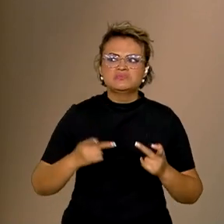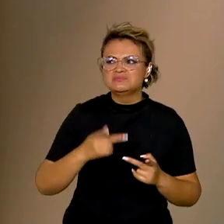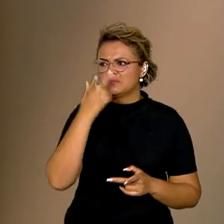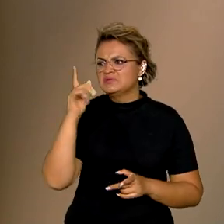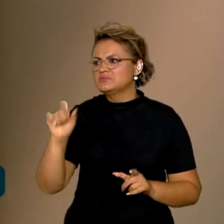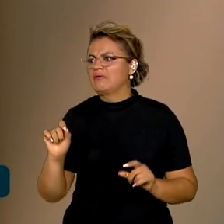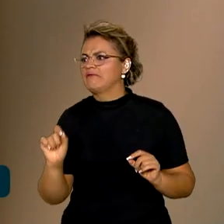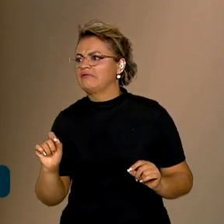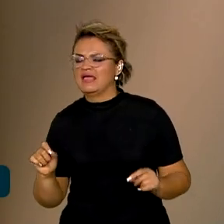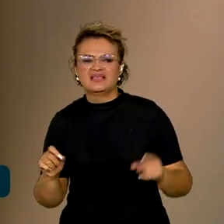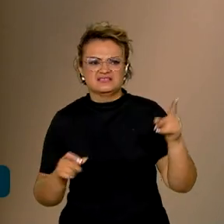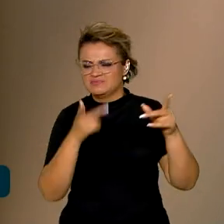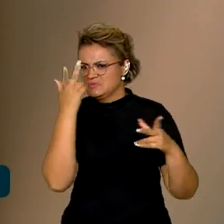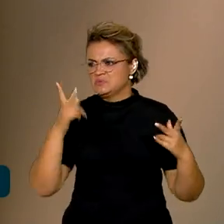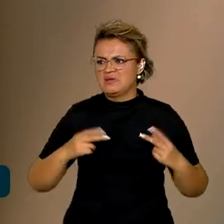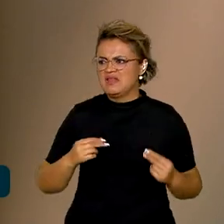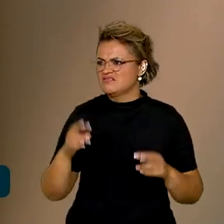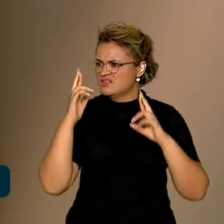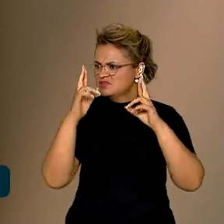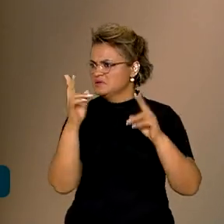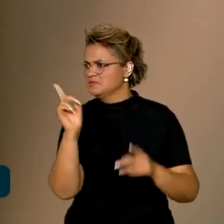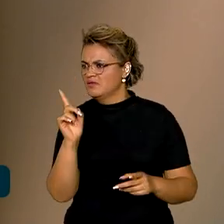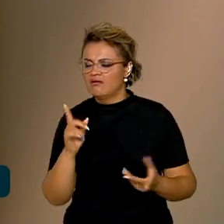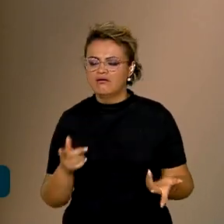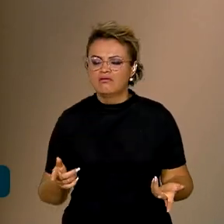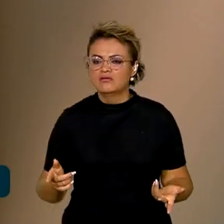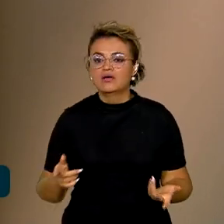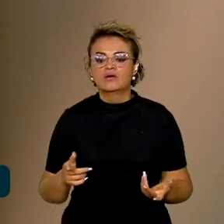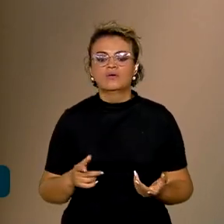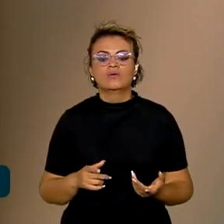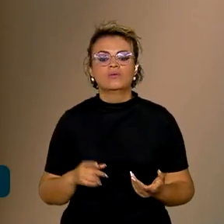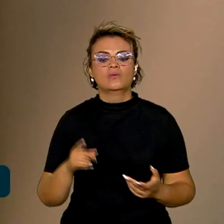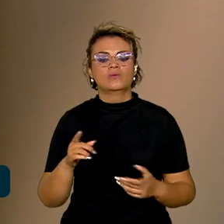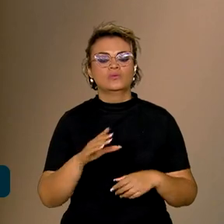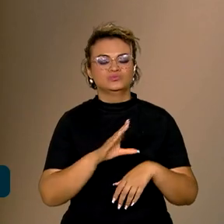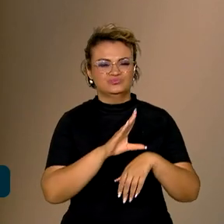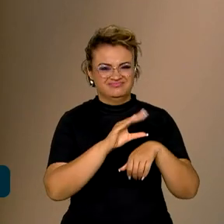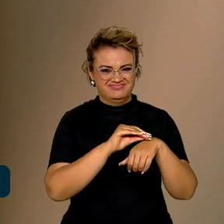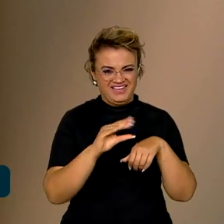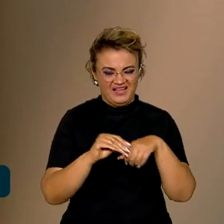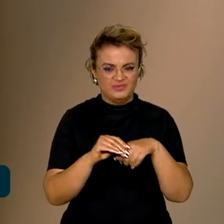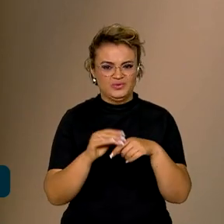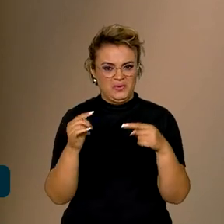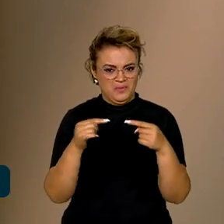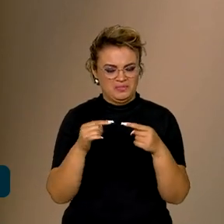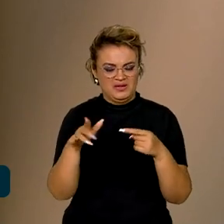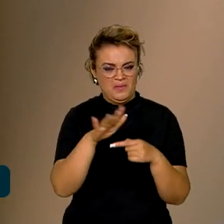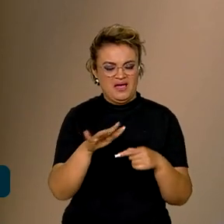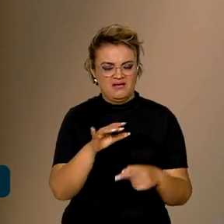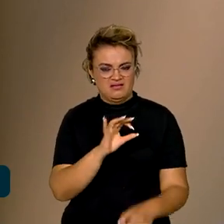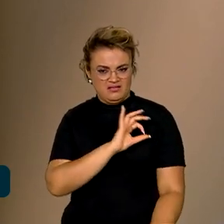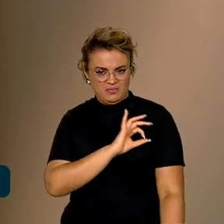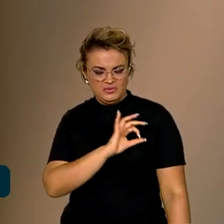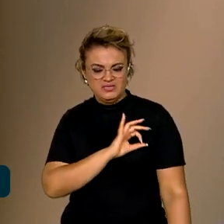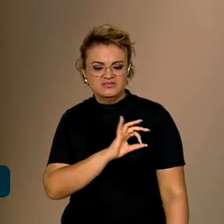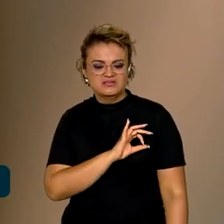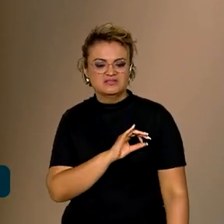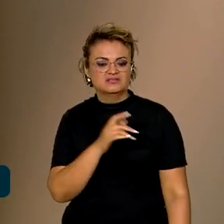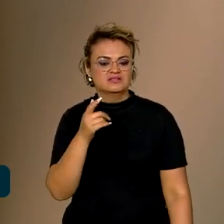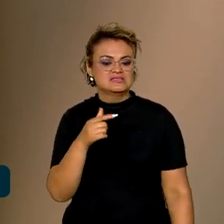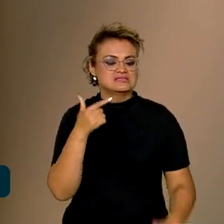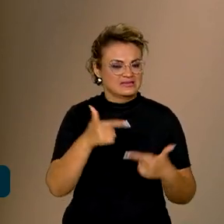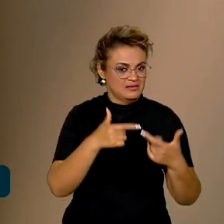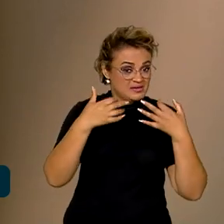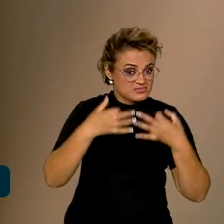quem? Essas pessoas não merecem respeito. Eu acho que o dado mais importante, inclusive que conversa muito com as forças policiais, é o da eficiência. Né? A